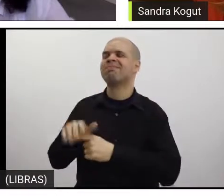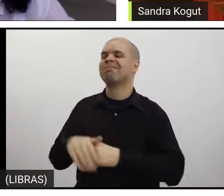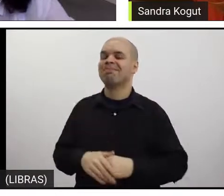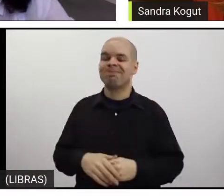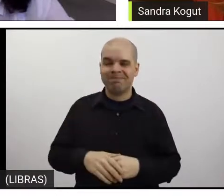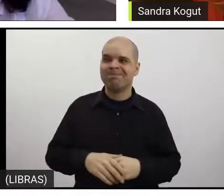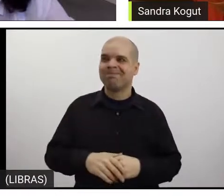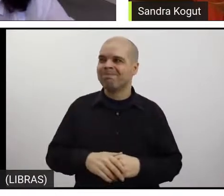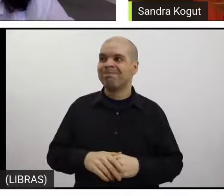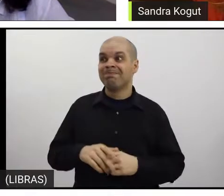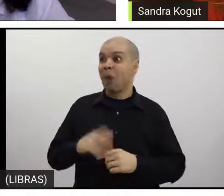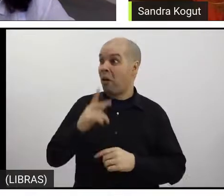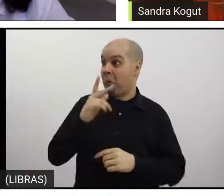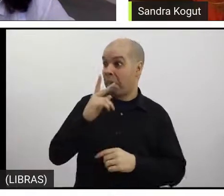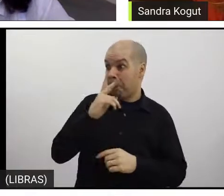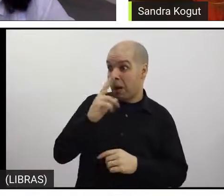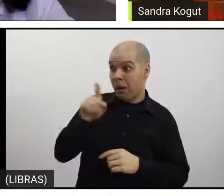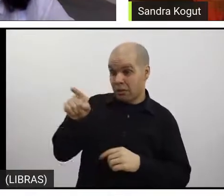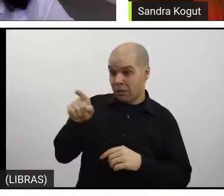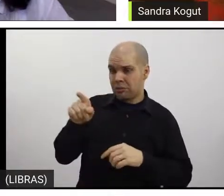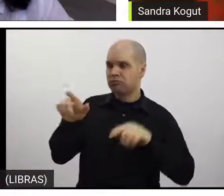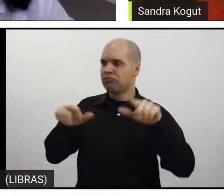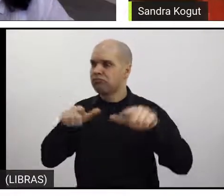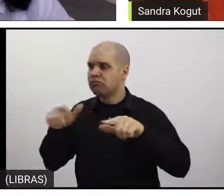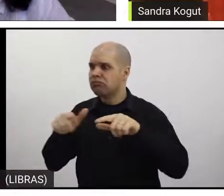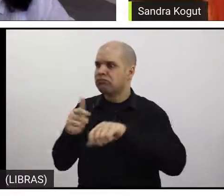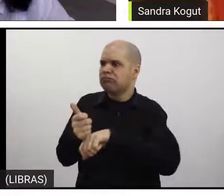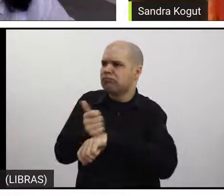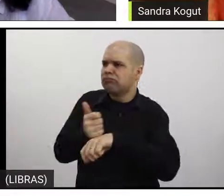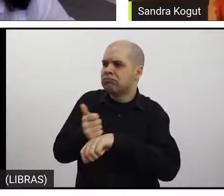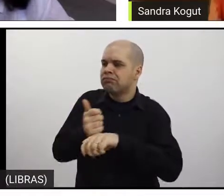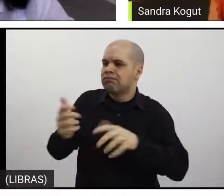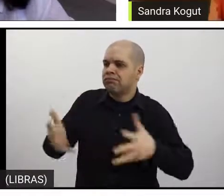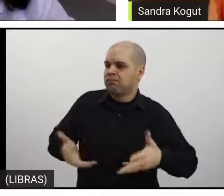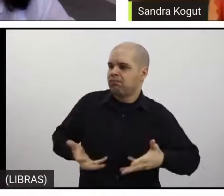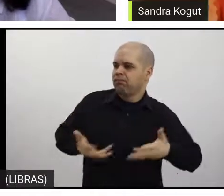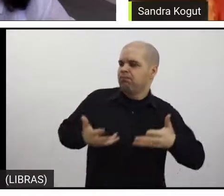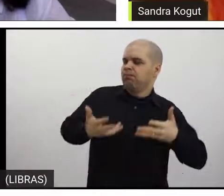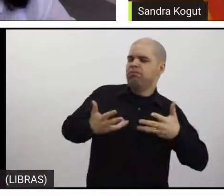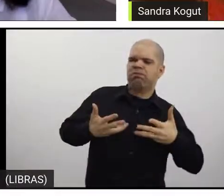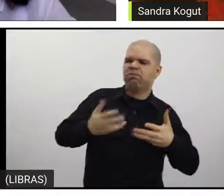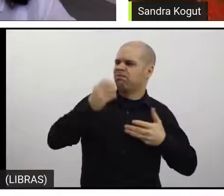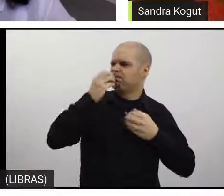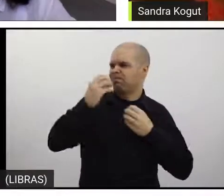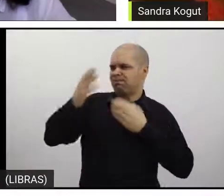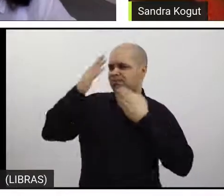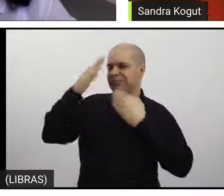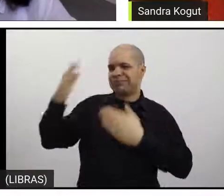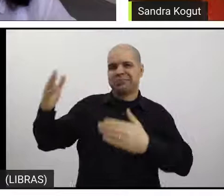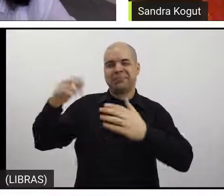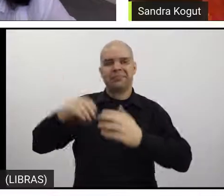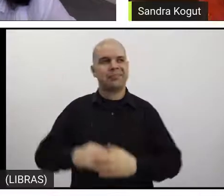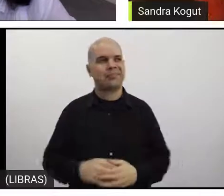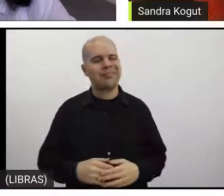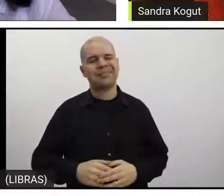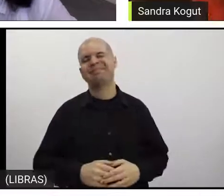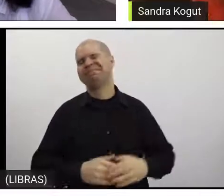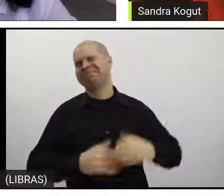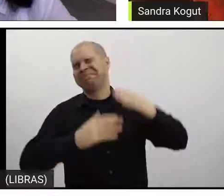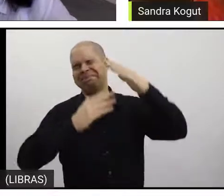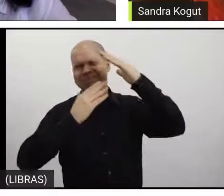sua carreira, sua história. Foi muito bom te escutar. Obrigada, Márcia. Eu quero te agradecer, porque